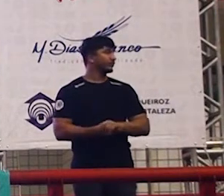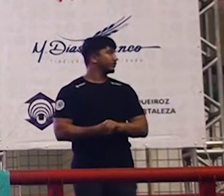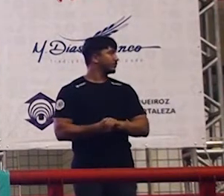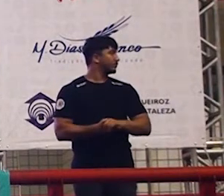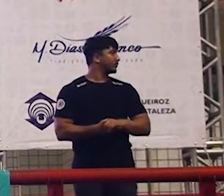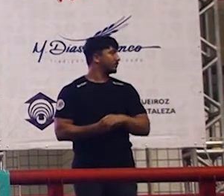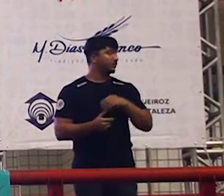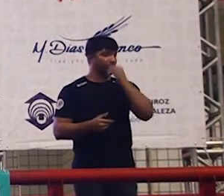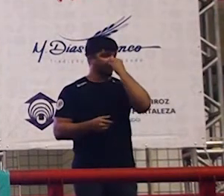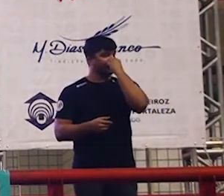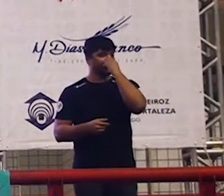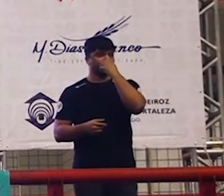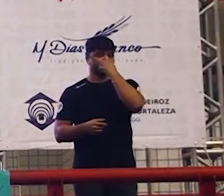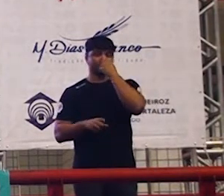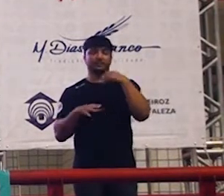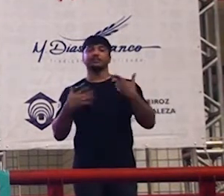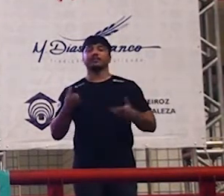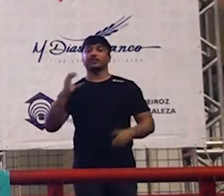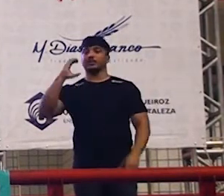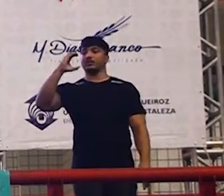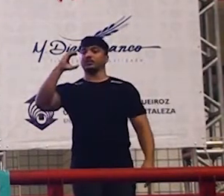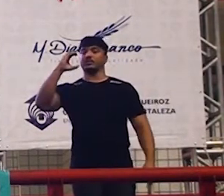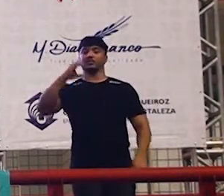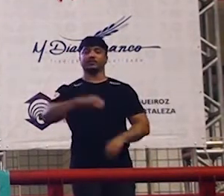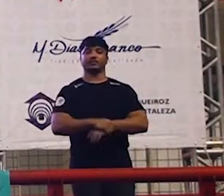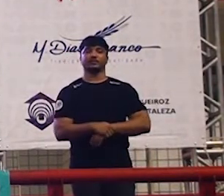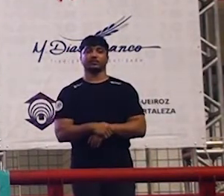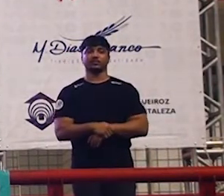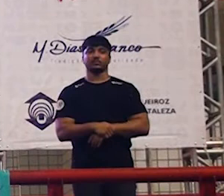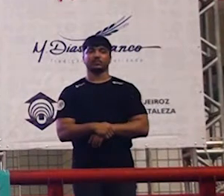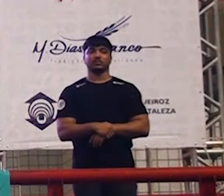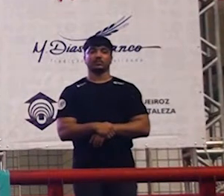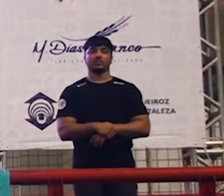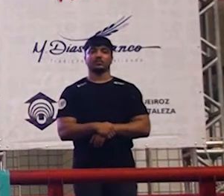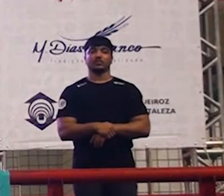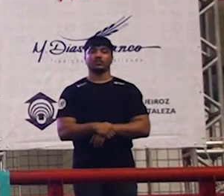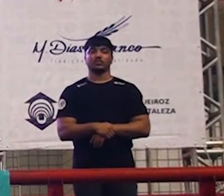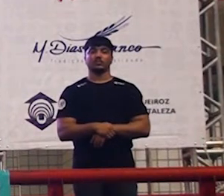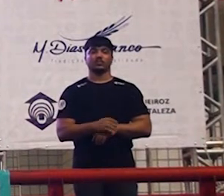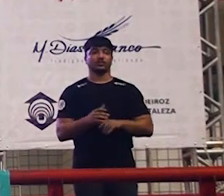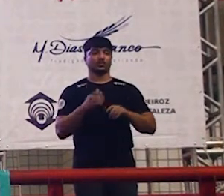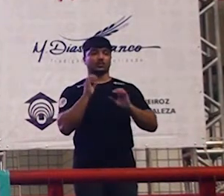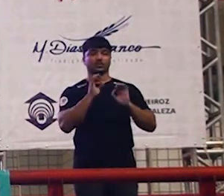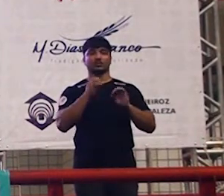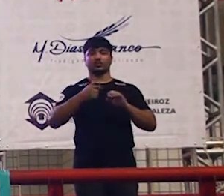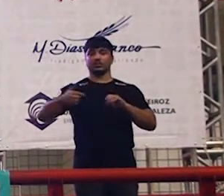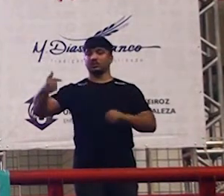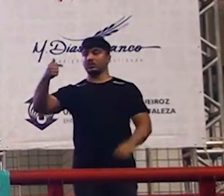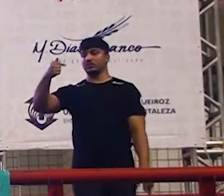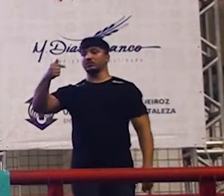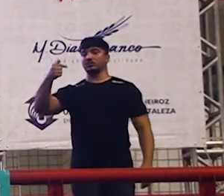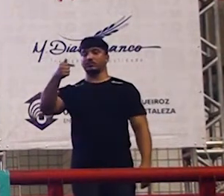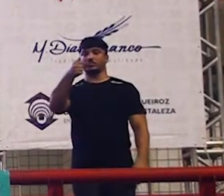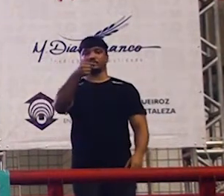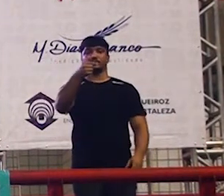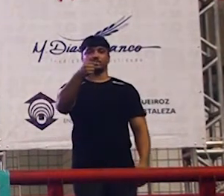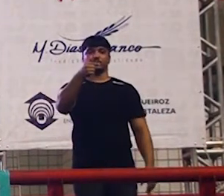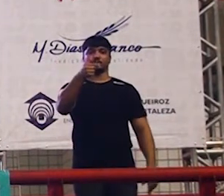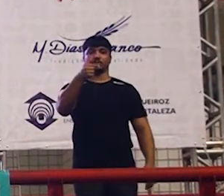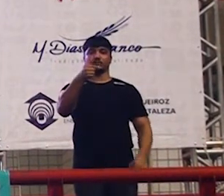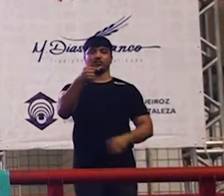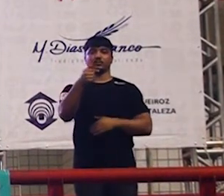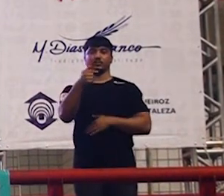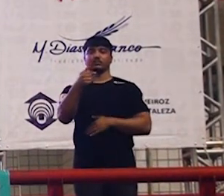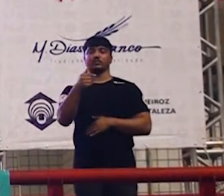Então, C de coisa. Próxima, 7ª questão. Um blog, contração do